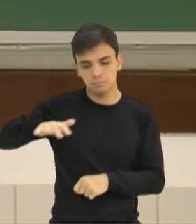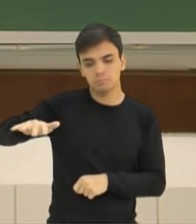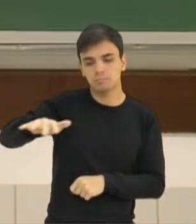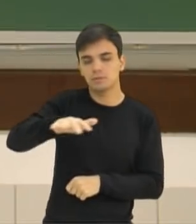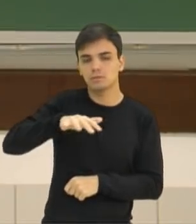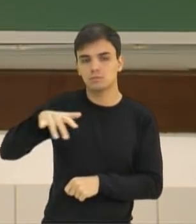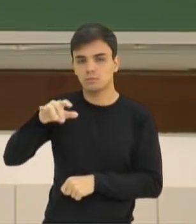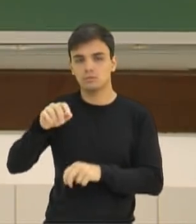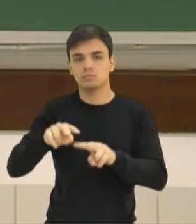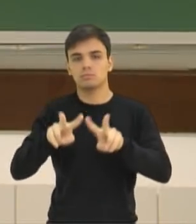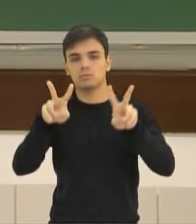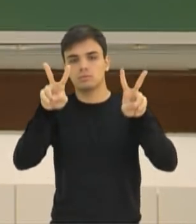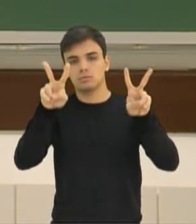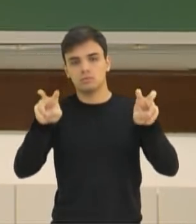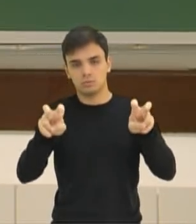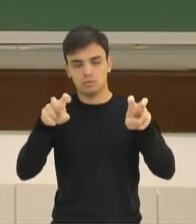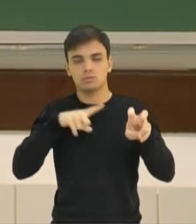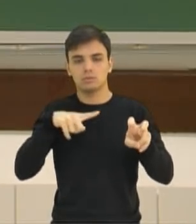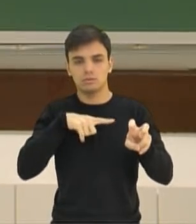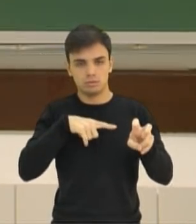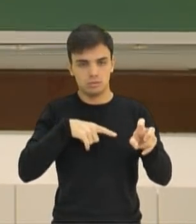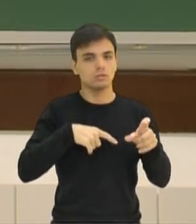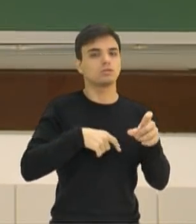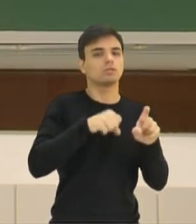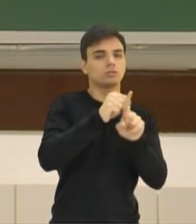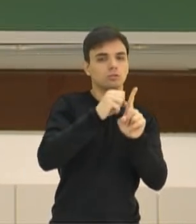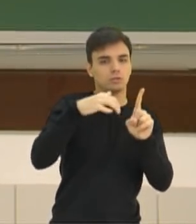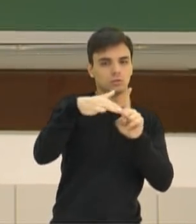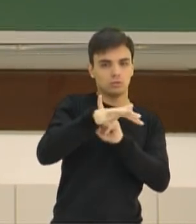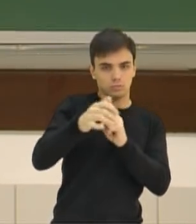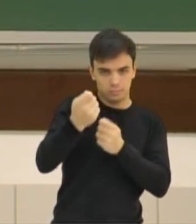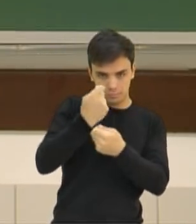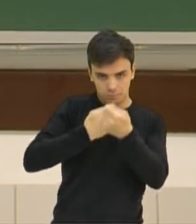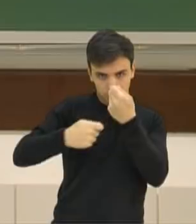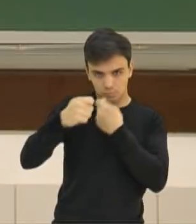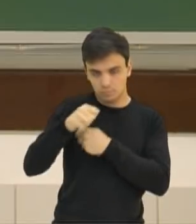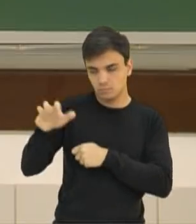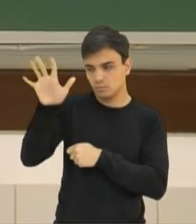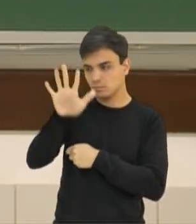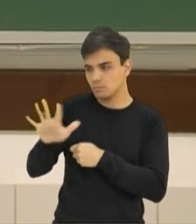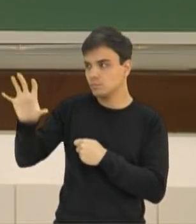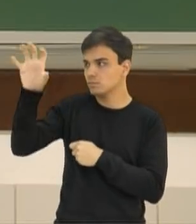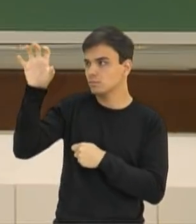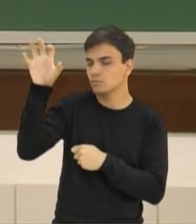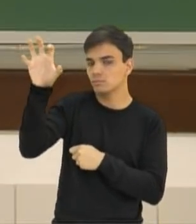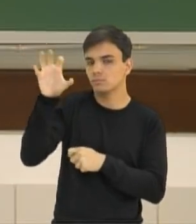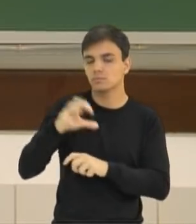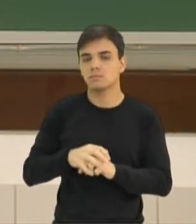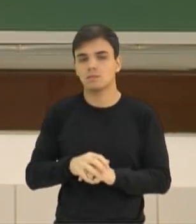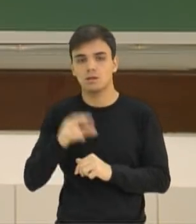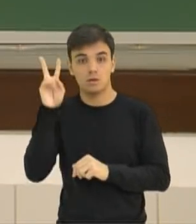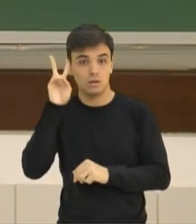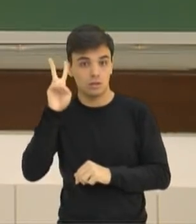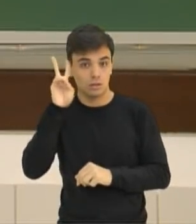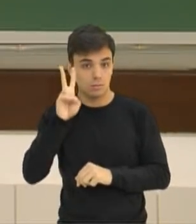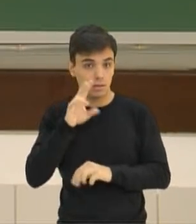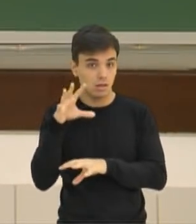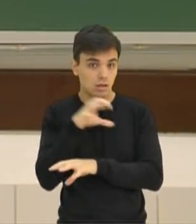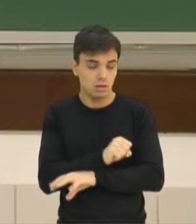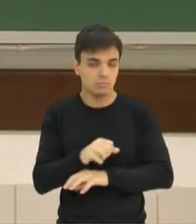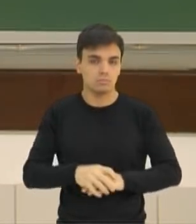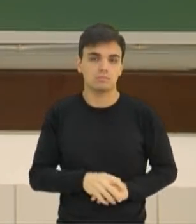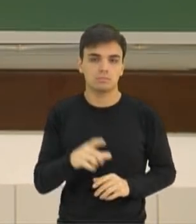ali, aspectos socioeconômicos da região, certo? Antes da gente iniciar a aula, lembretes rápidos ali.